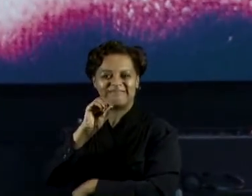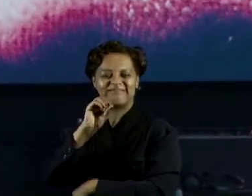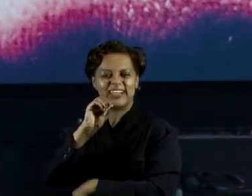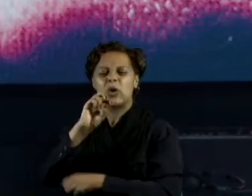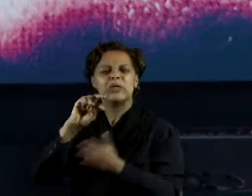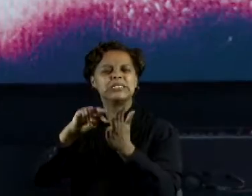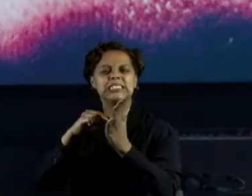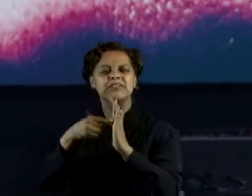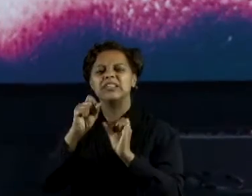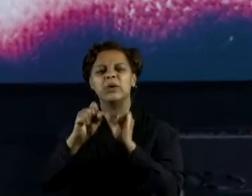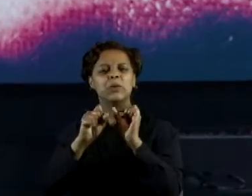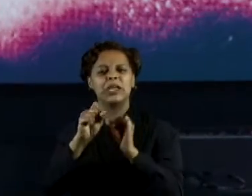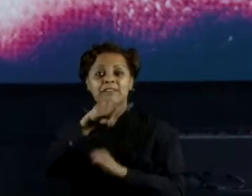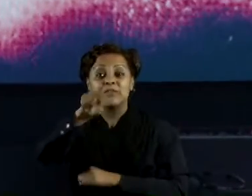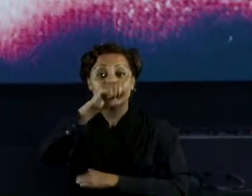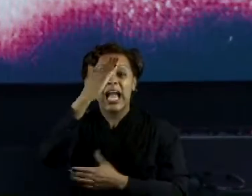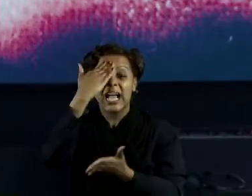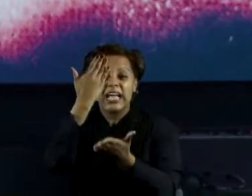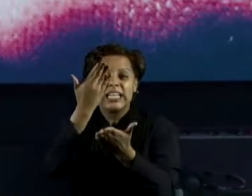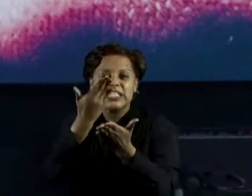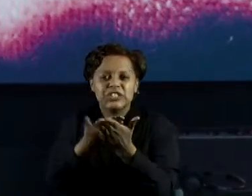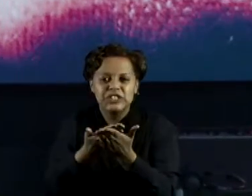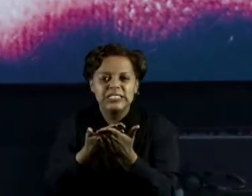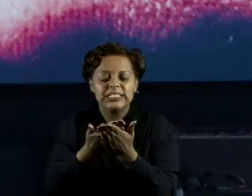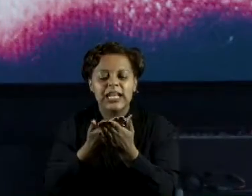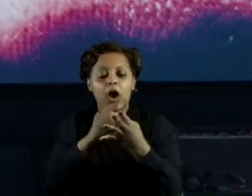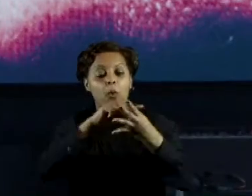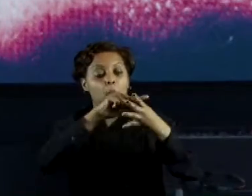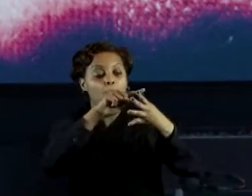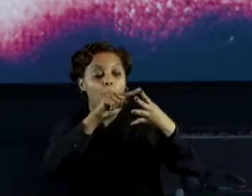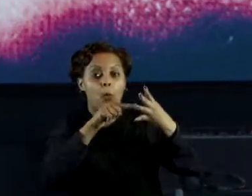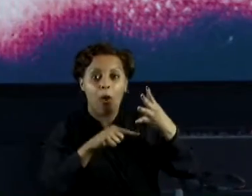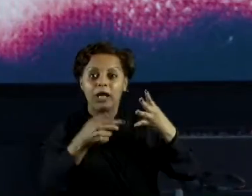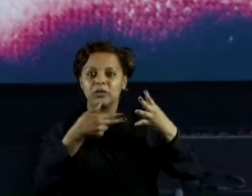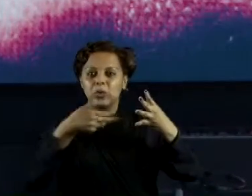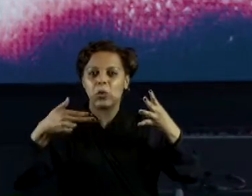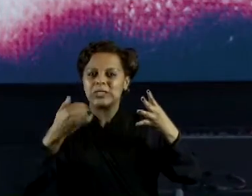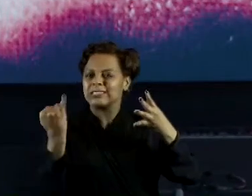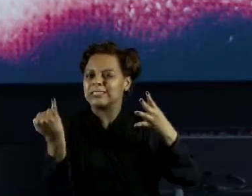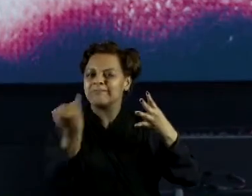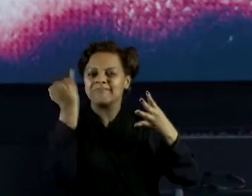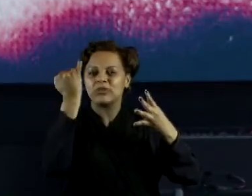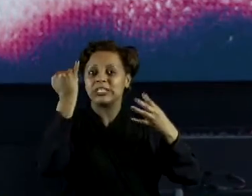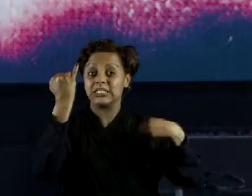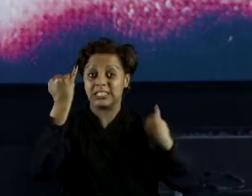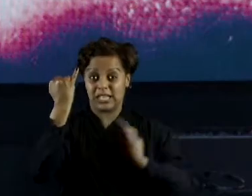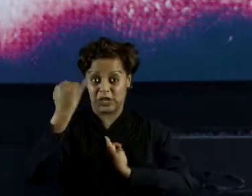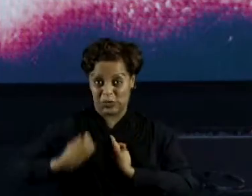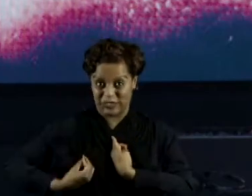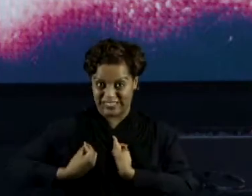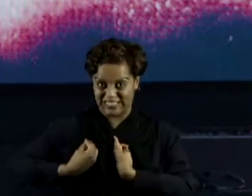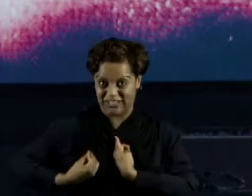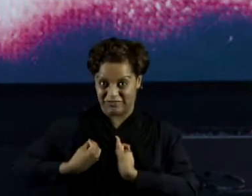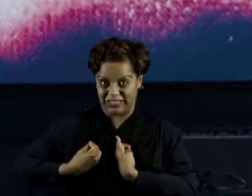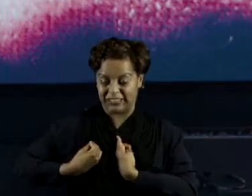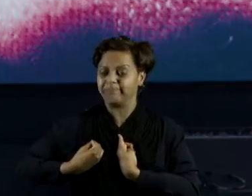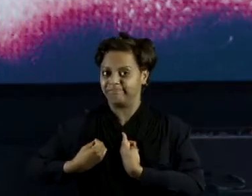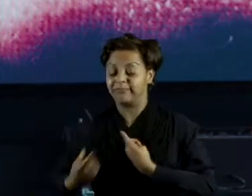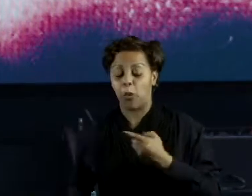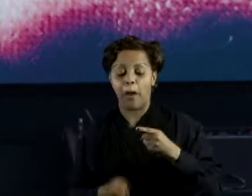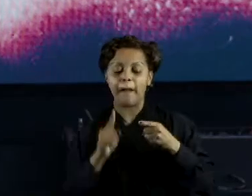intercessão de quatro aspectos importantes na vida. O primeiro, fazer aquilo que eu